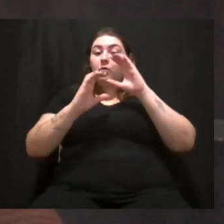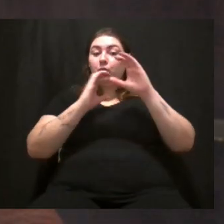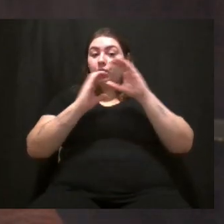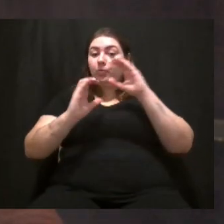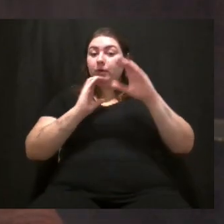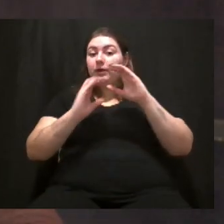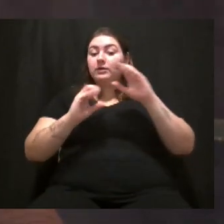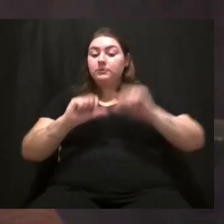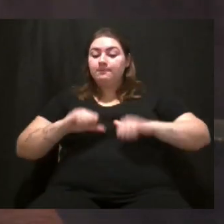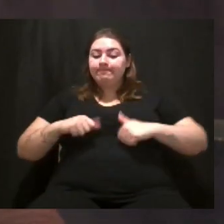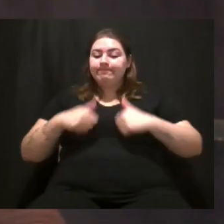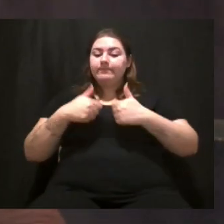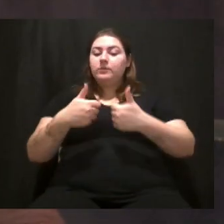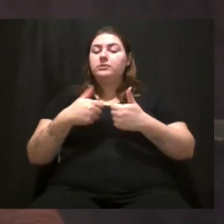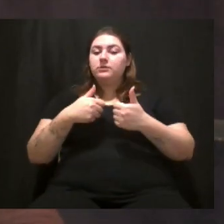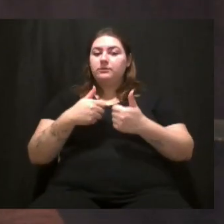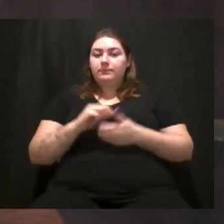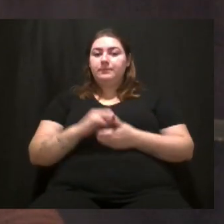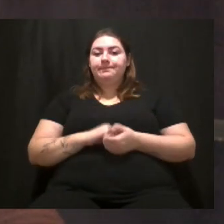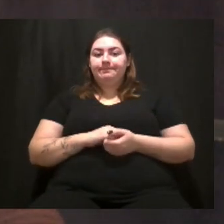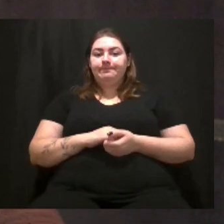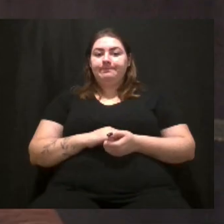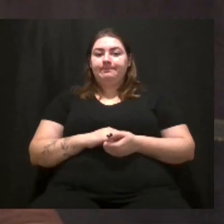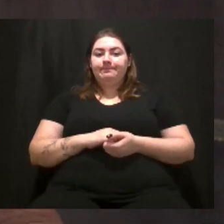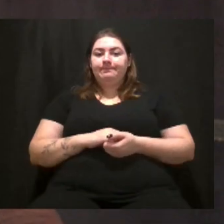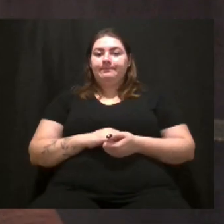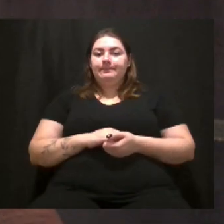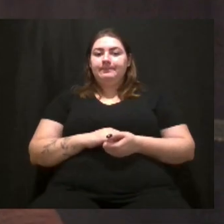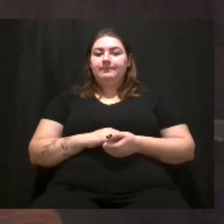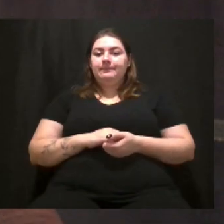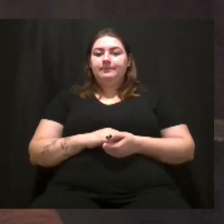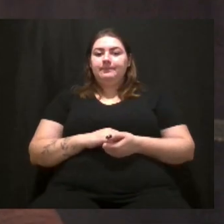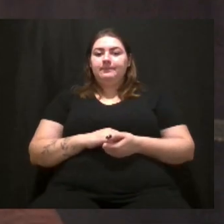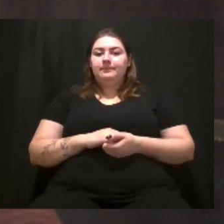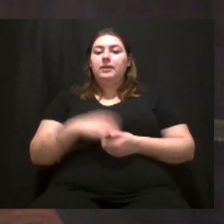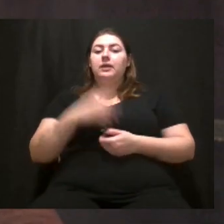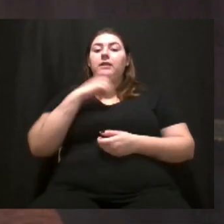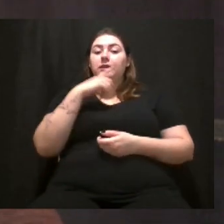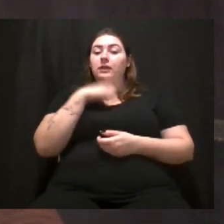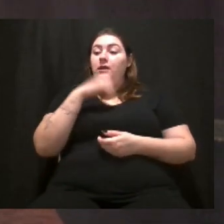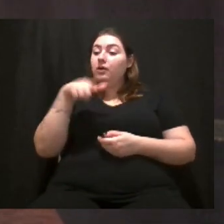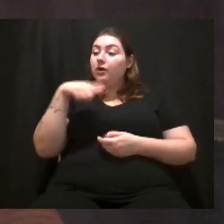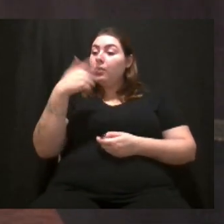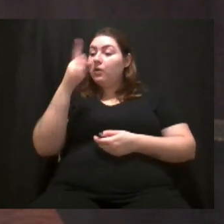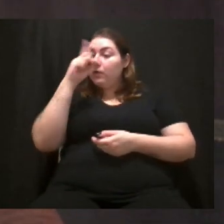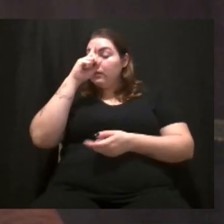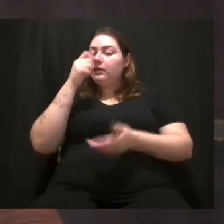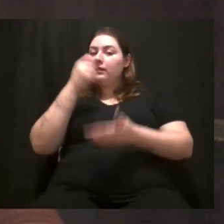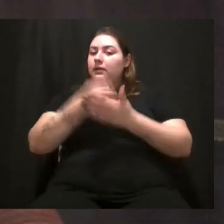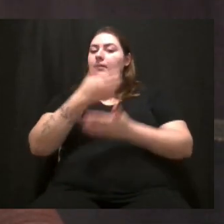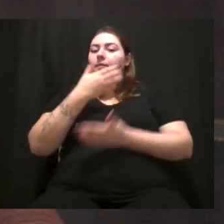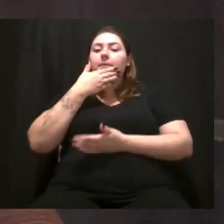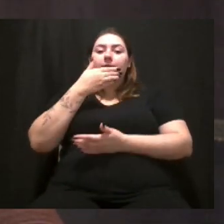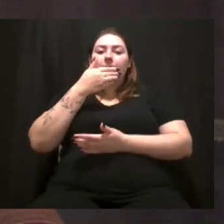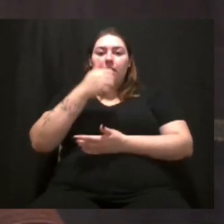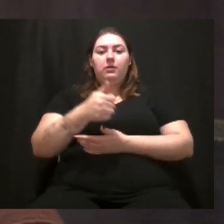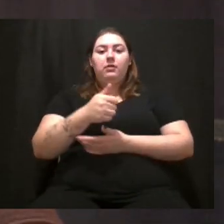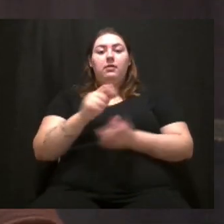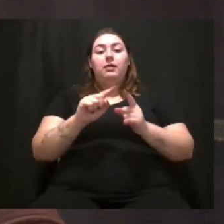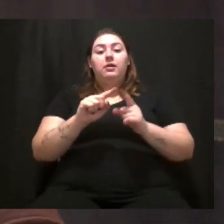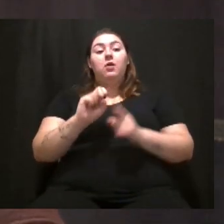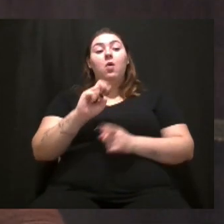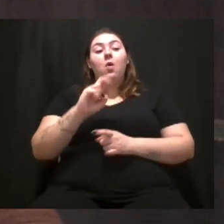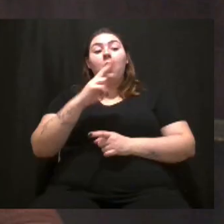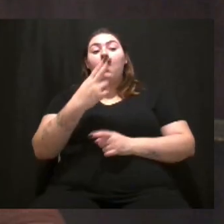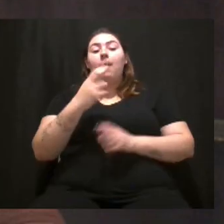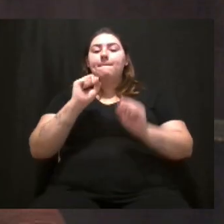muitas vezes a gente até vai ver que tem outras soluções que seriam melhores para o nosso filho ou para a nossa família, ou que a gente poderia mudar,